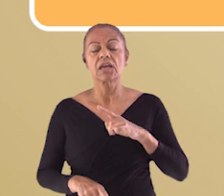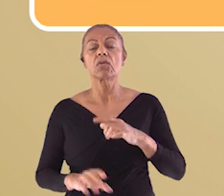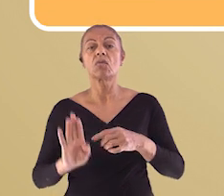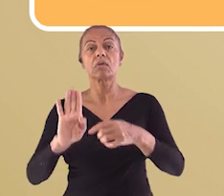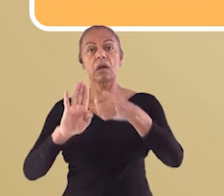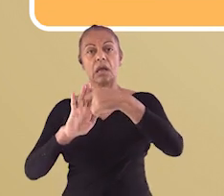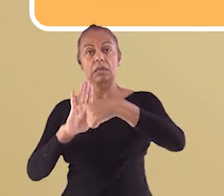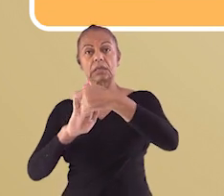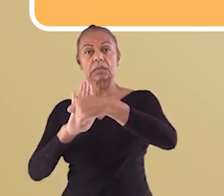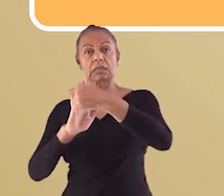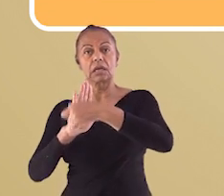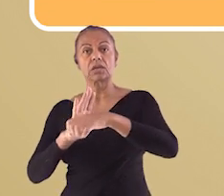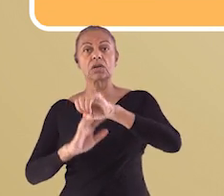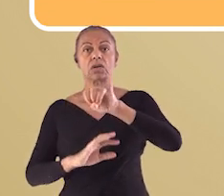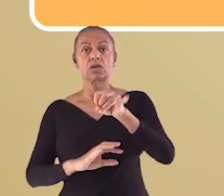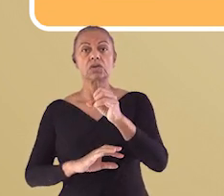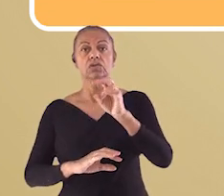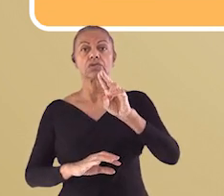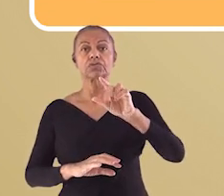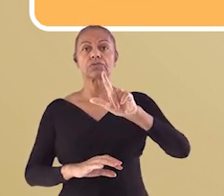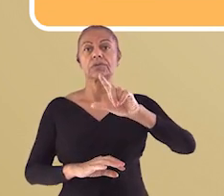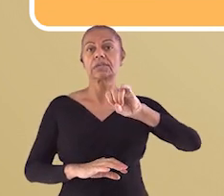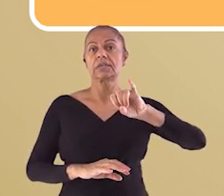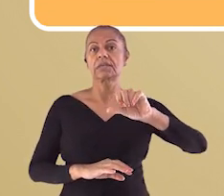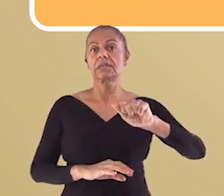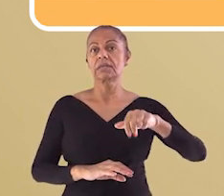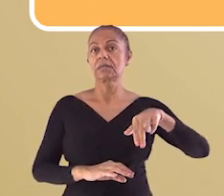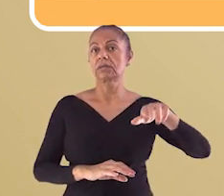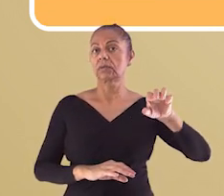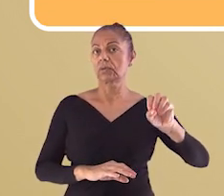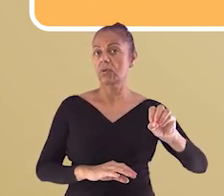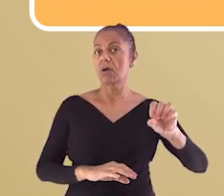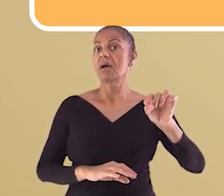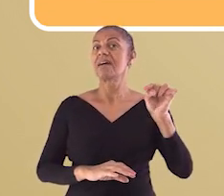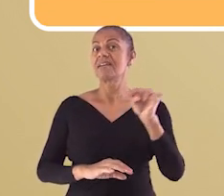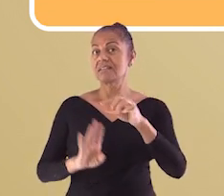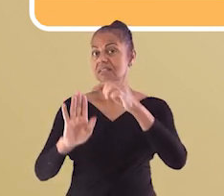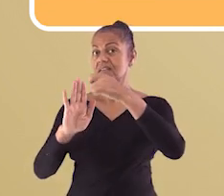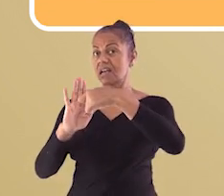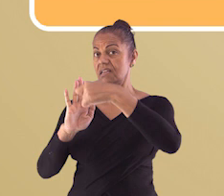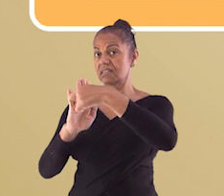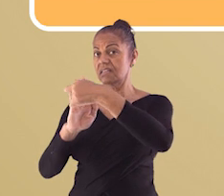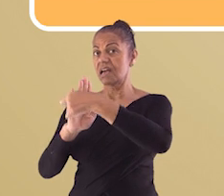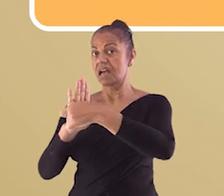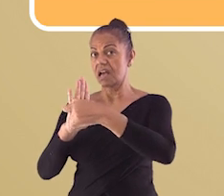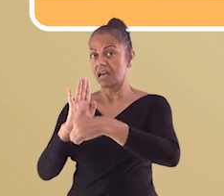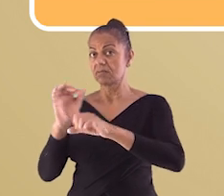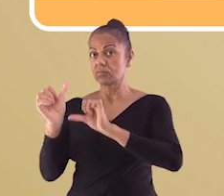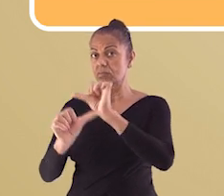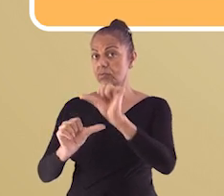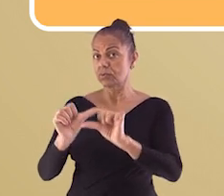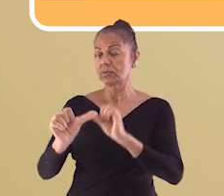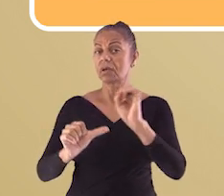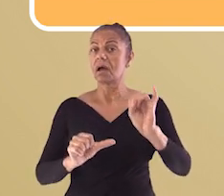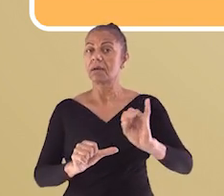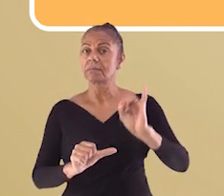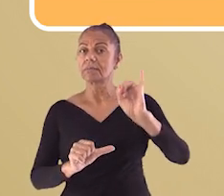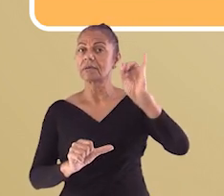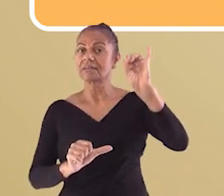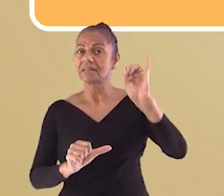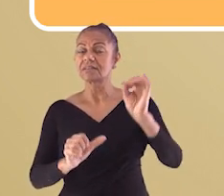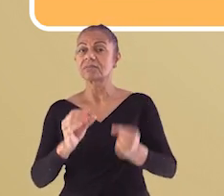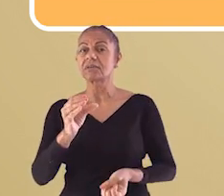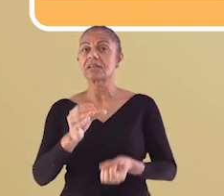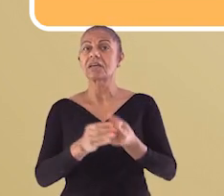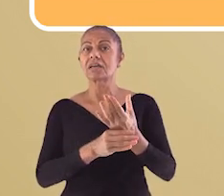de Júlio César. Ele trouxe mudanças importantes, como a criação da primavera, o início do ano do